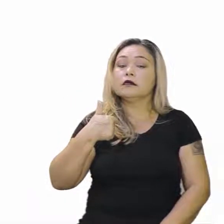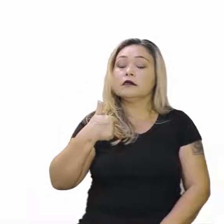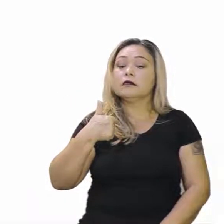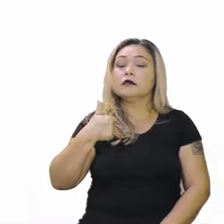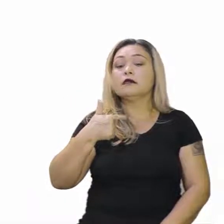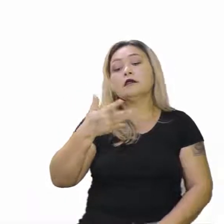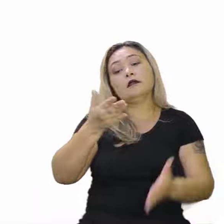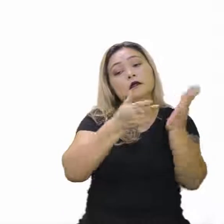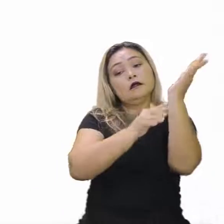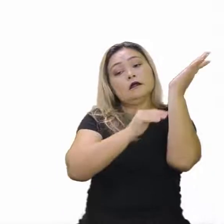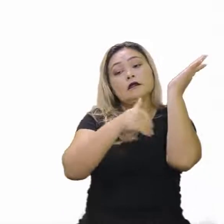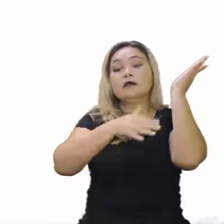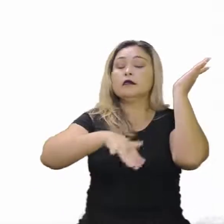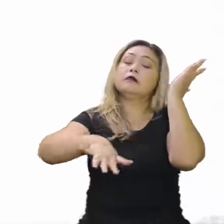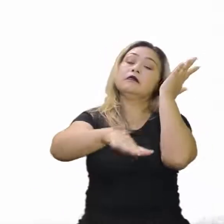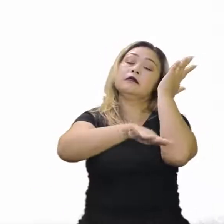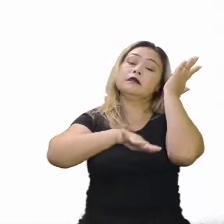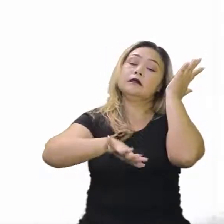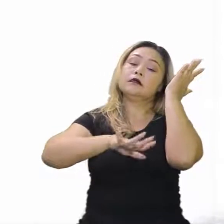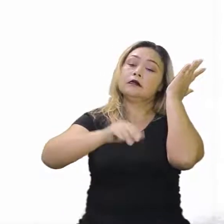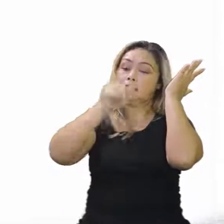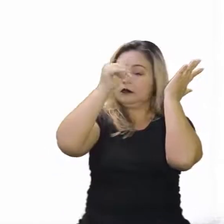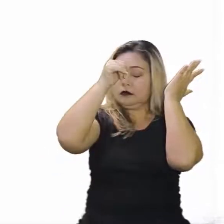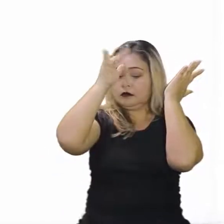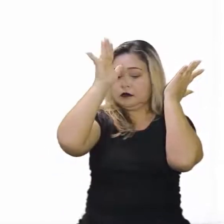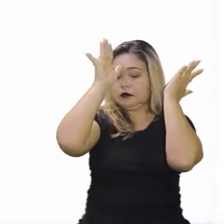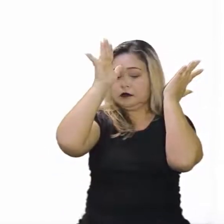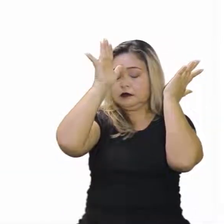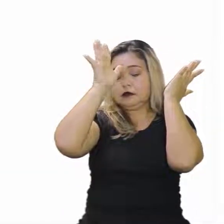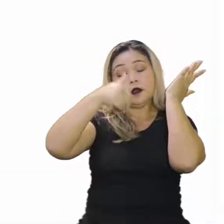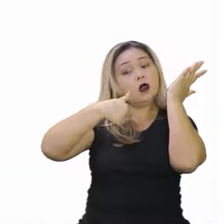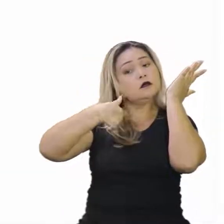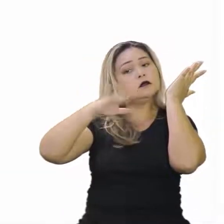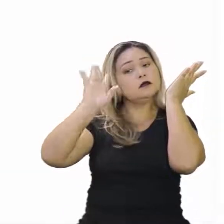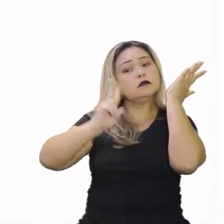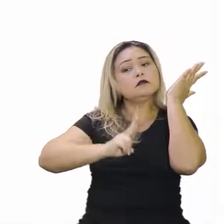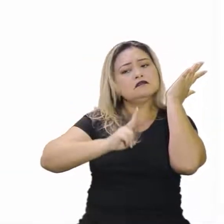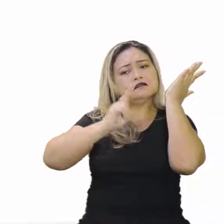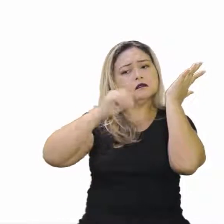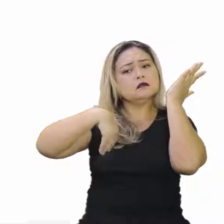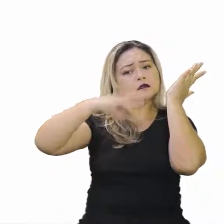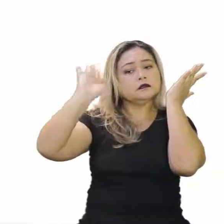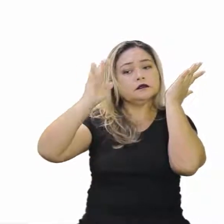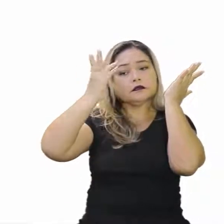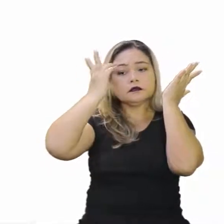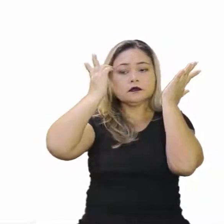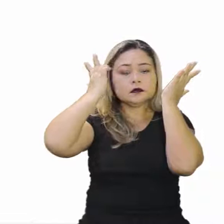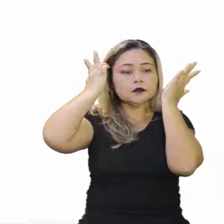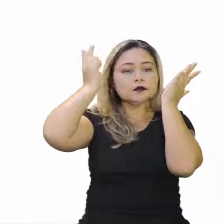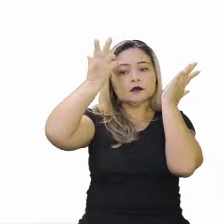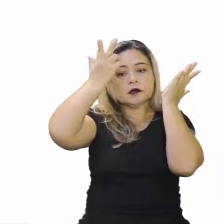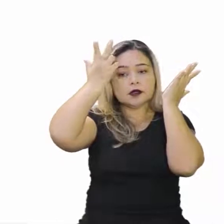látex naquela região era muito intensa. E outra,